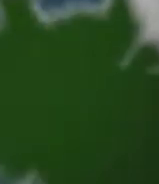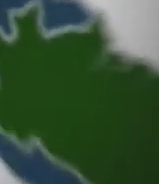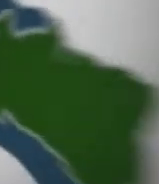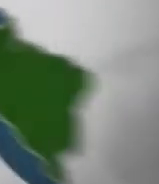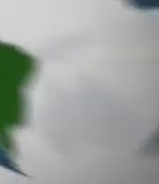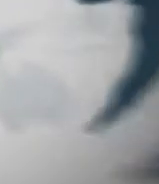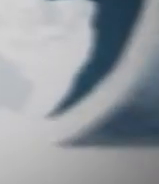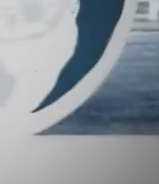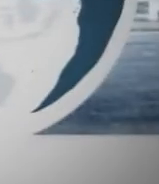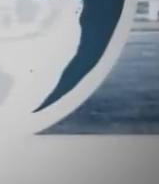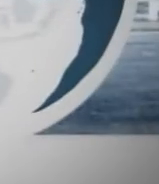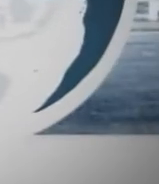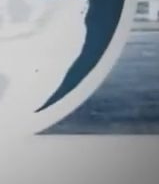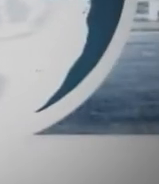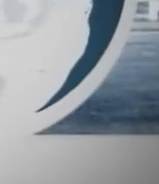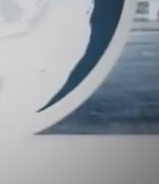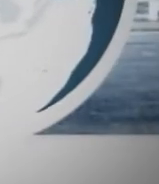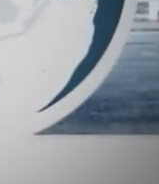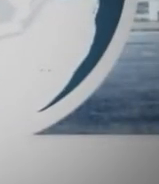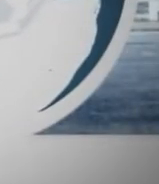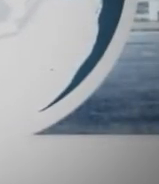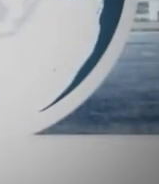E aí